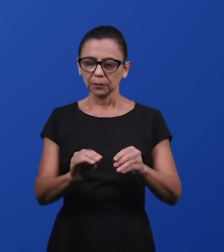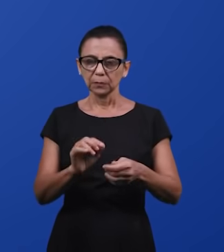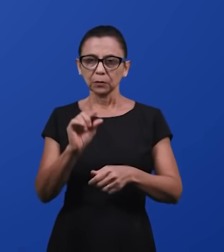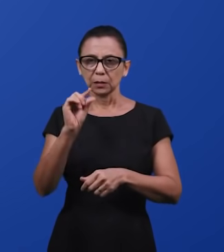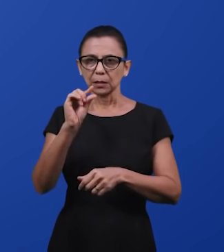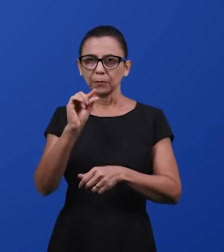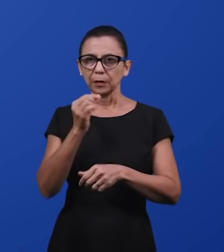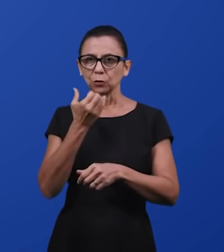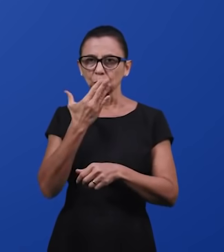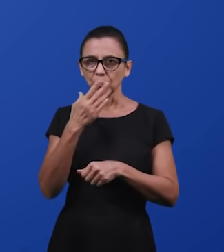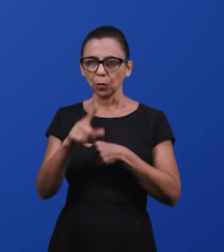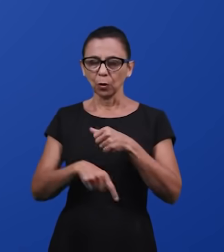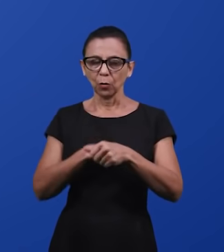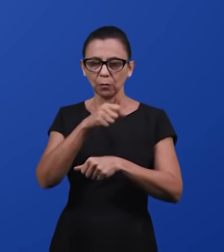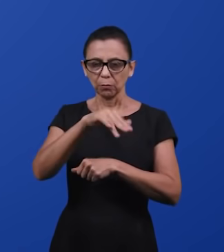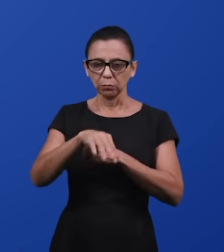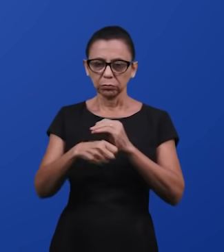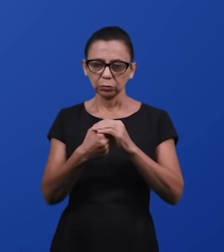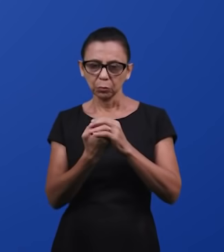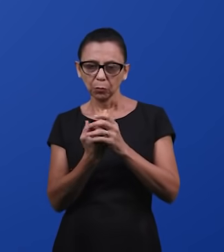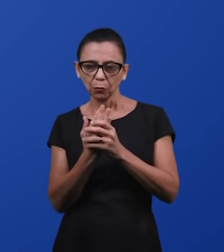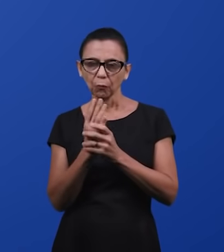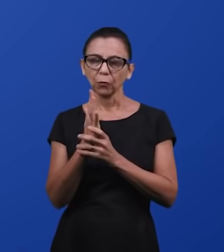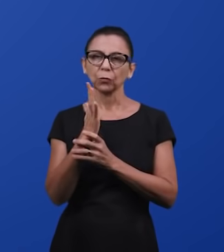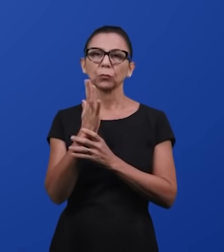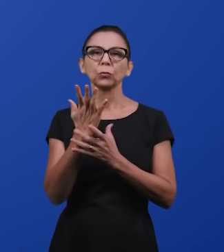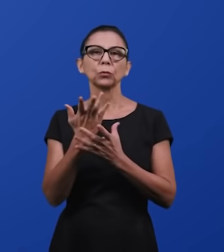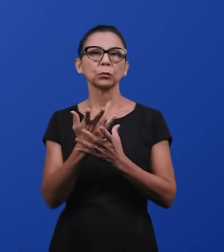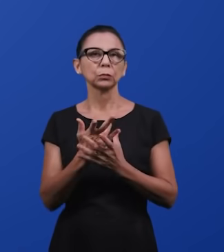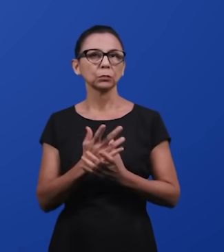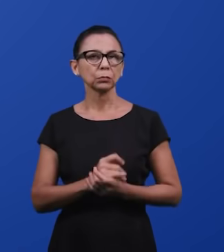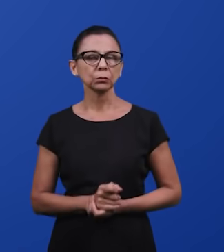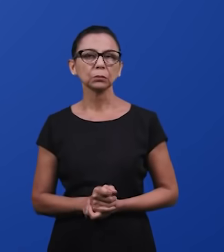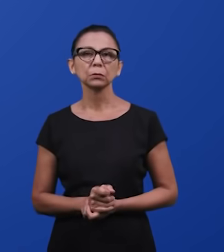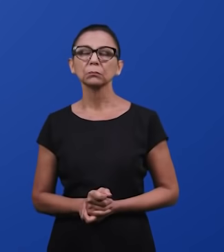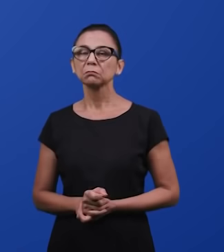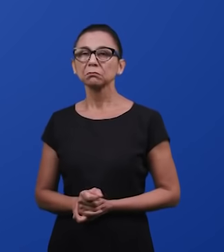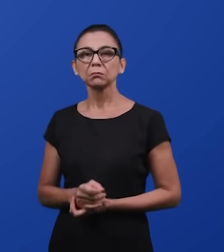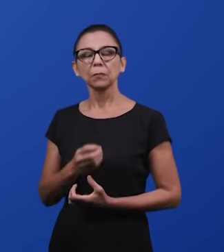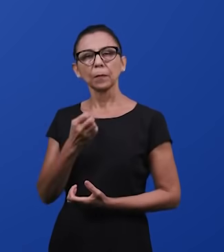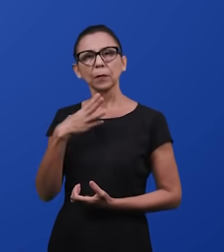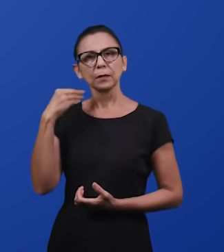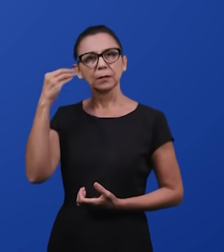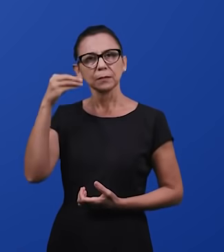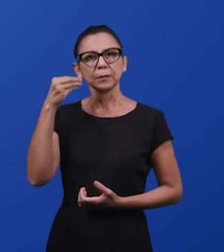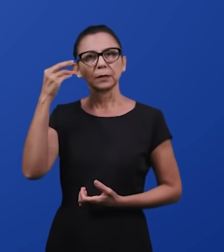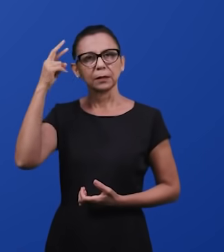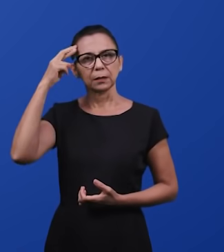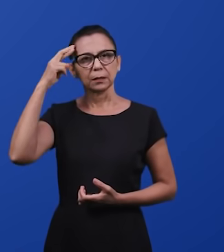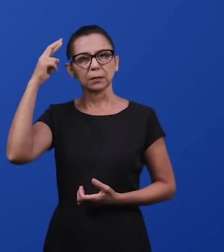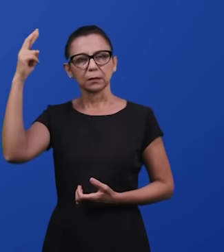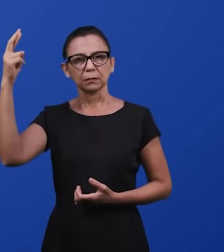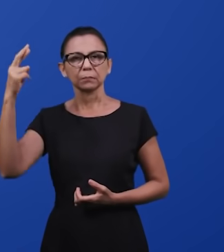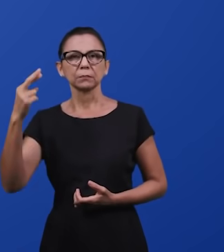quebrantou ali, e louvado seja o nome do Senhor por isso. Foi uma das experiências que o